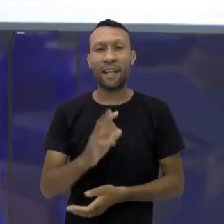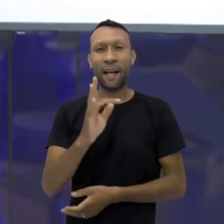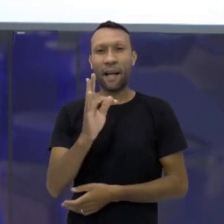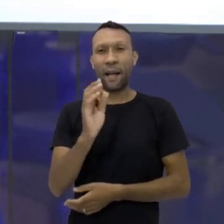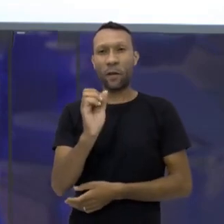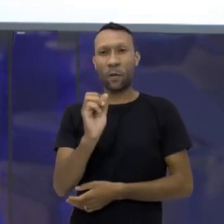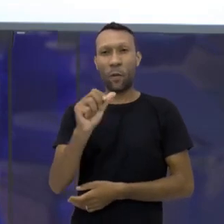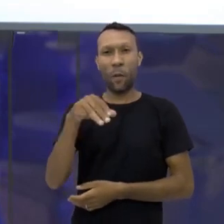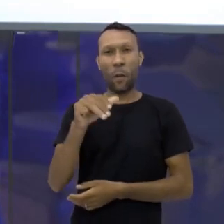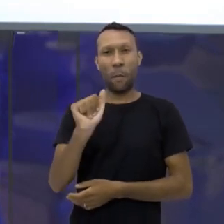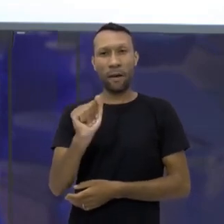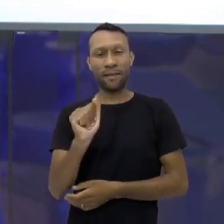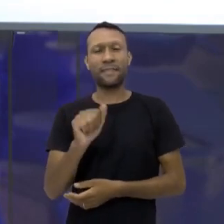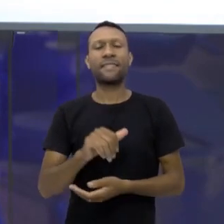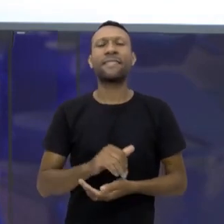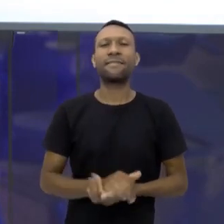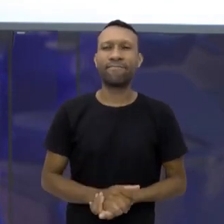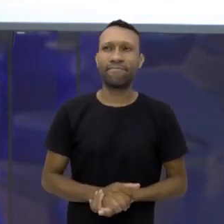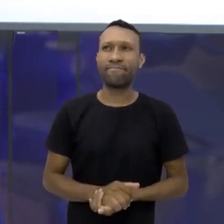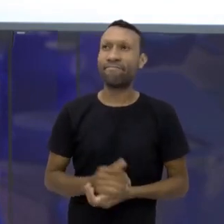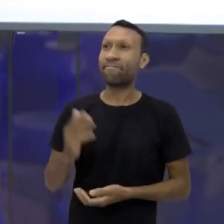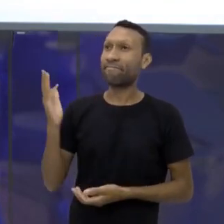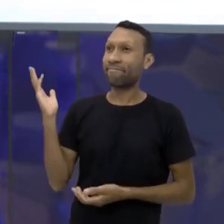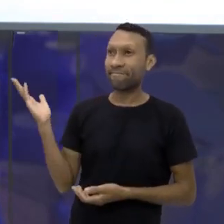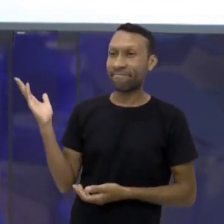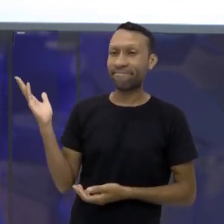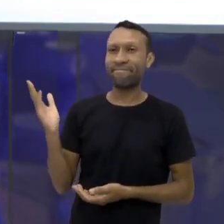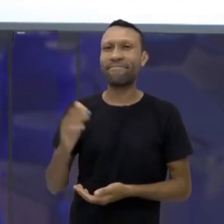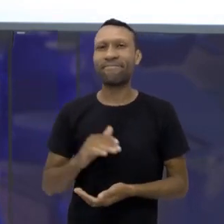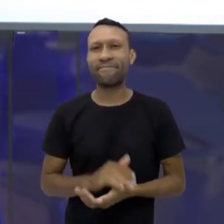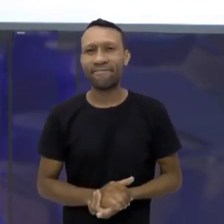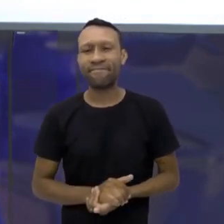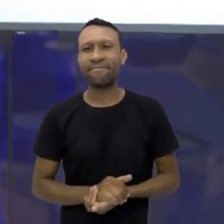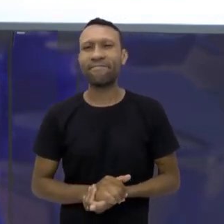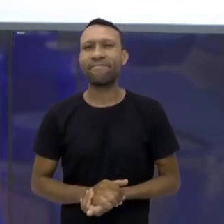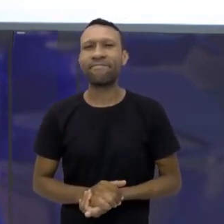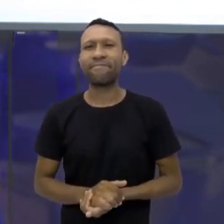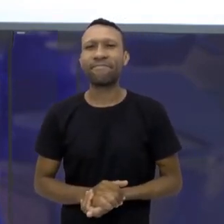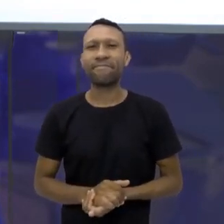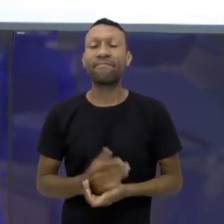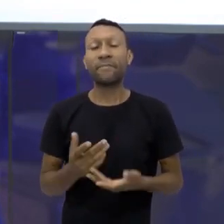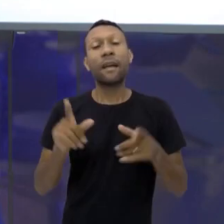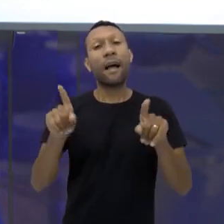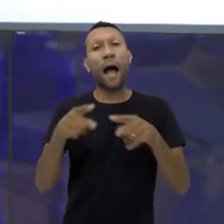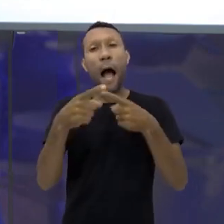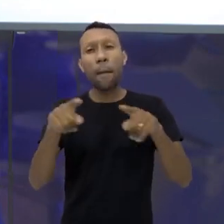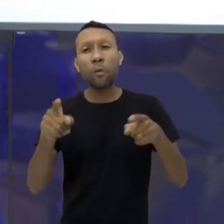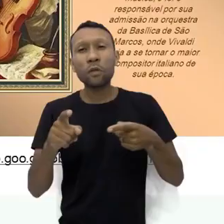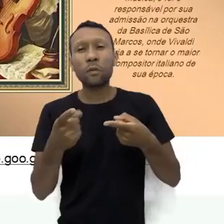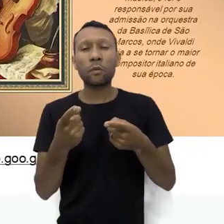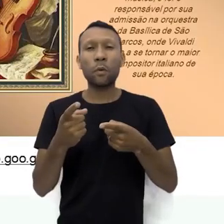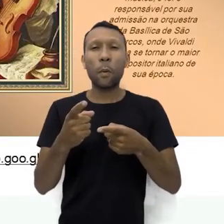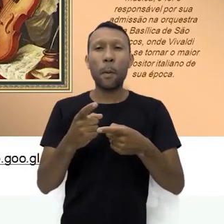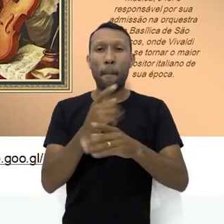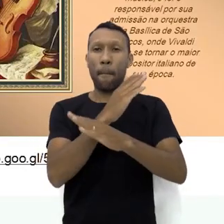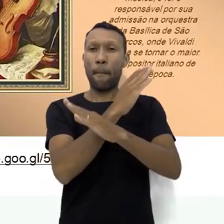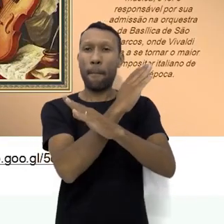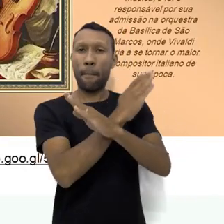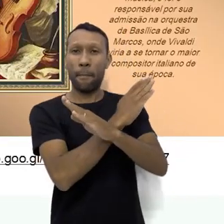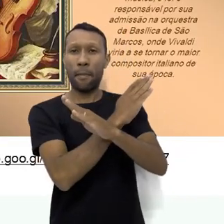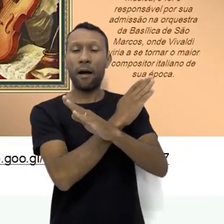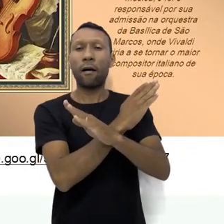Thomas Wilkes. Vamos lá, ainda viajando, né, nesses períodos aí. A música no Barroco. A partir do